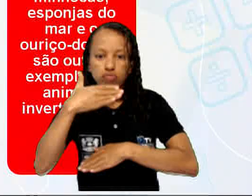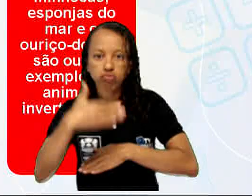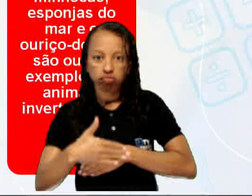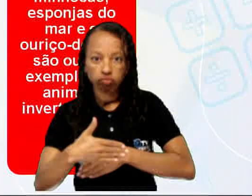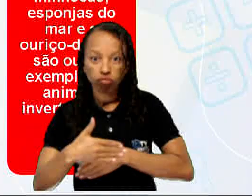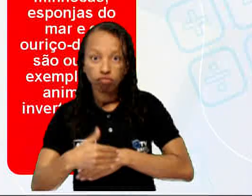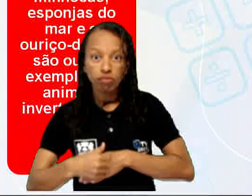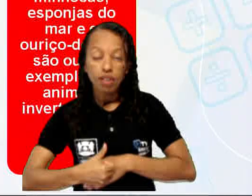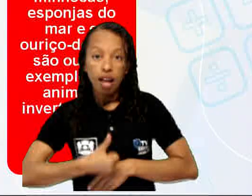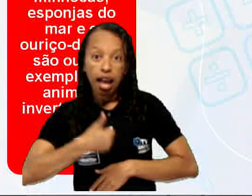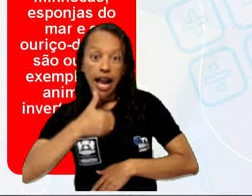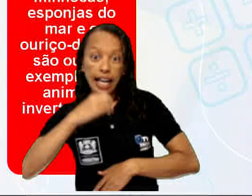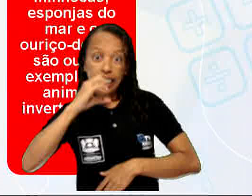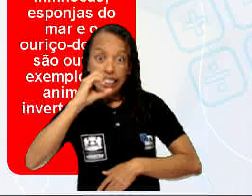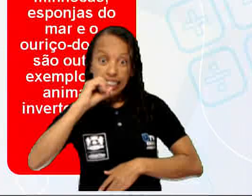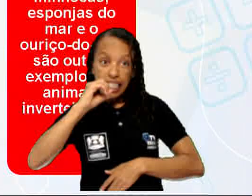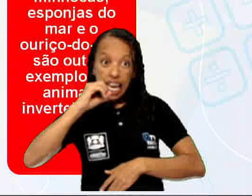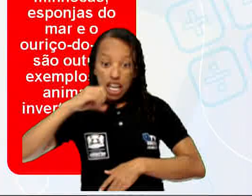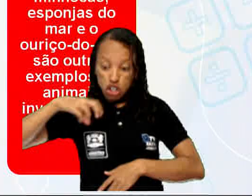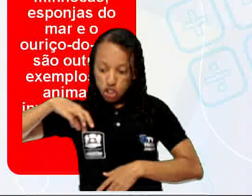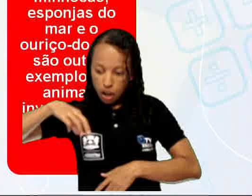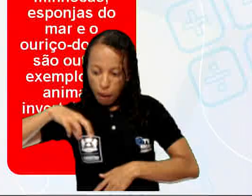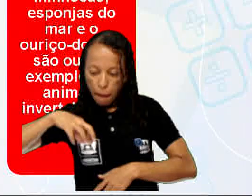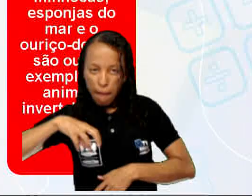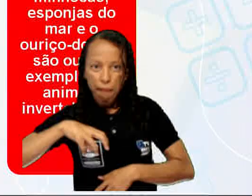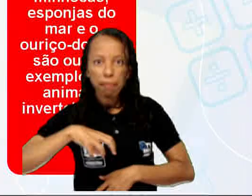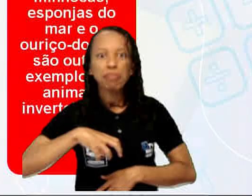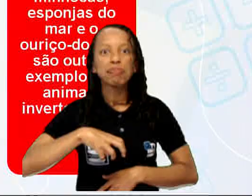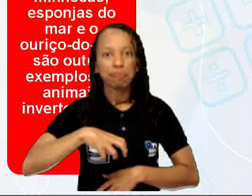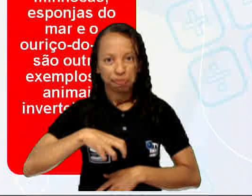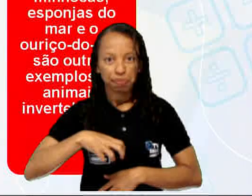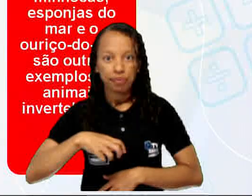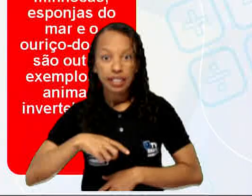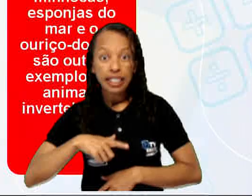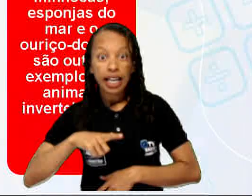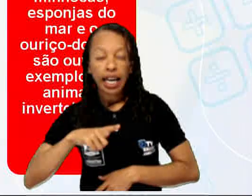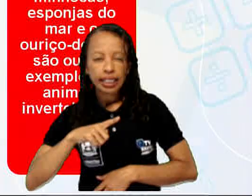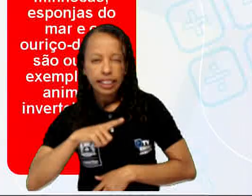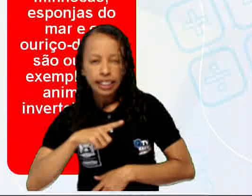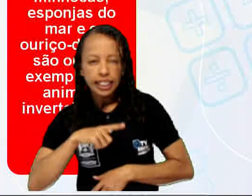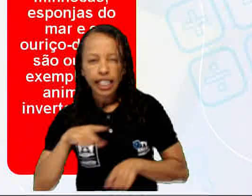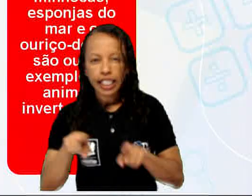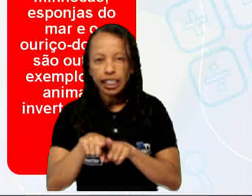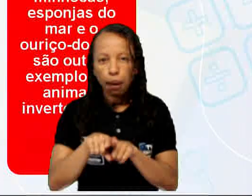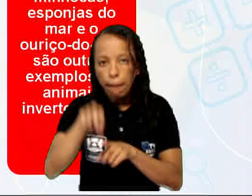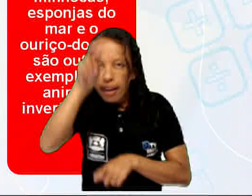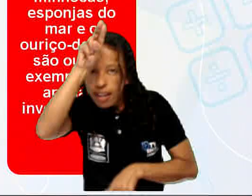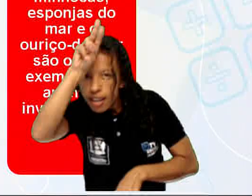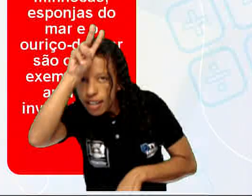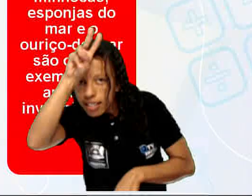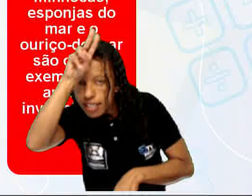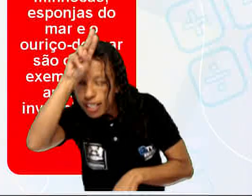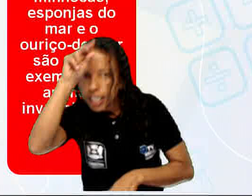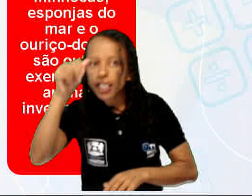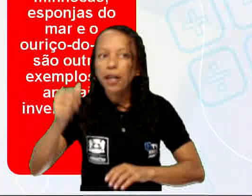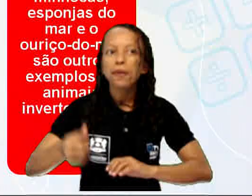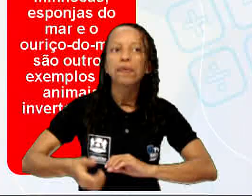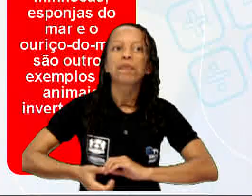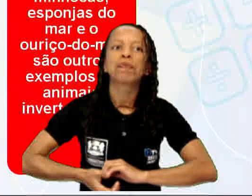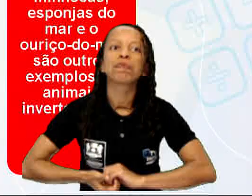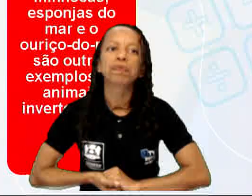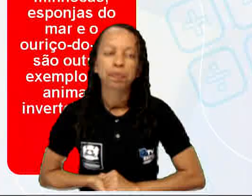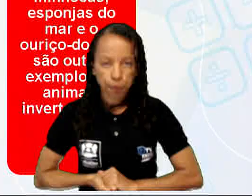pernas e possuem também antenas. O grupo dos crustáceos também temos o camarão, né? A lagosta faz parte do grupo